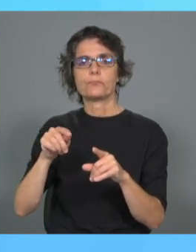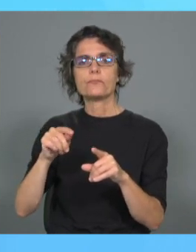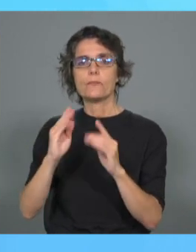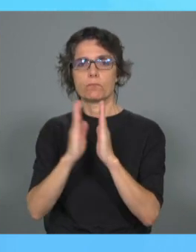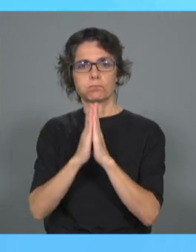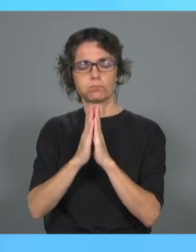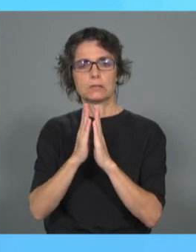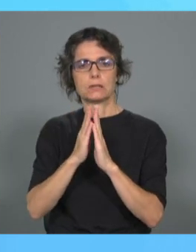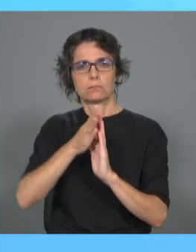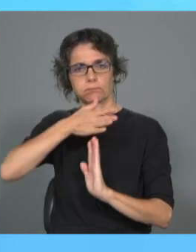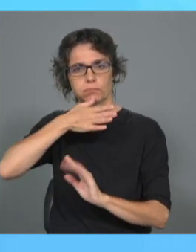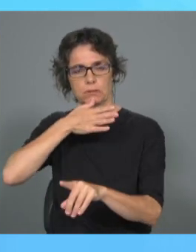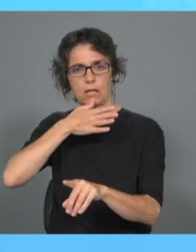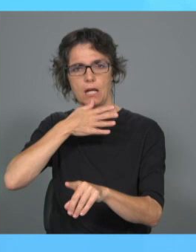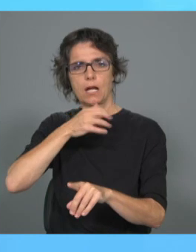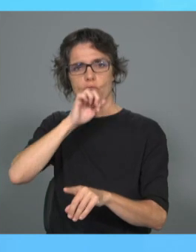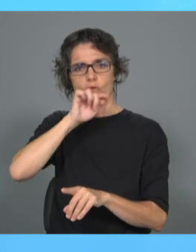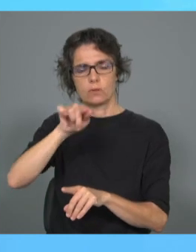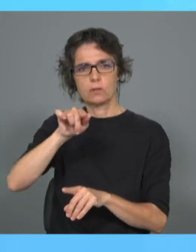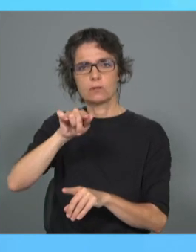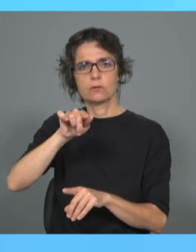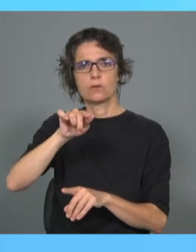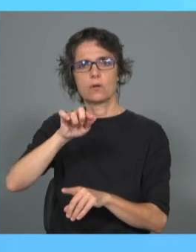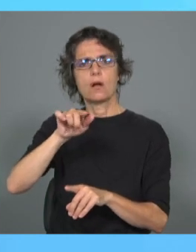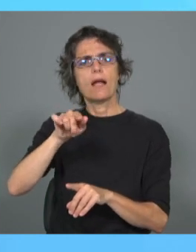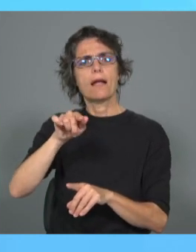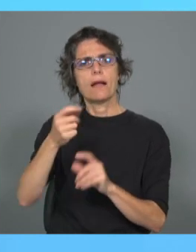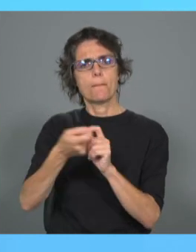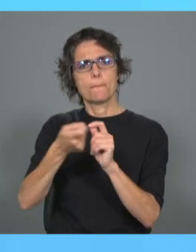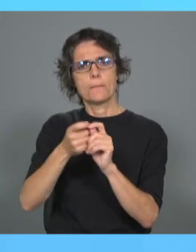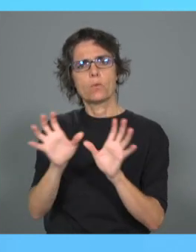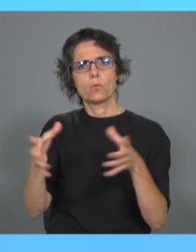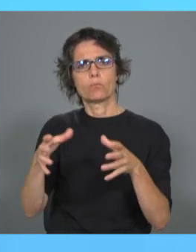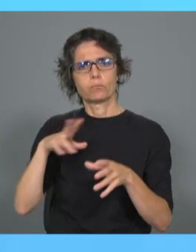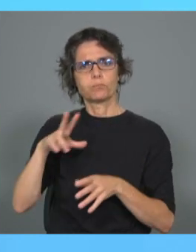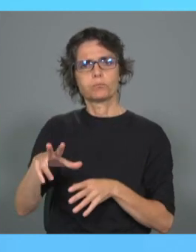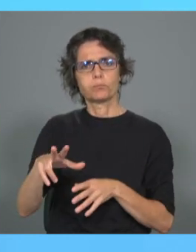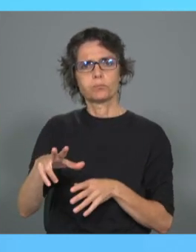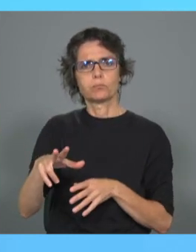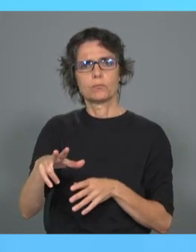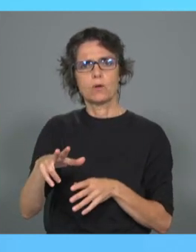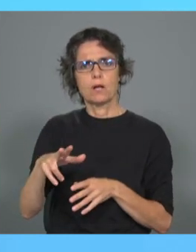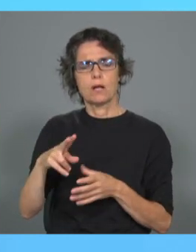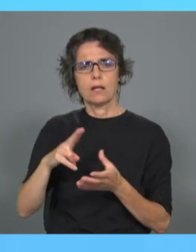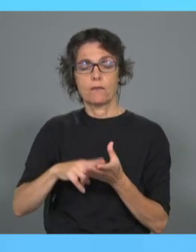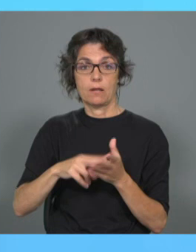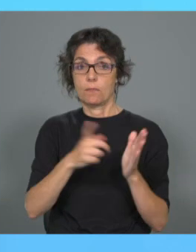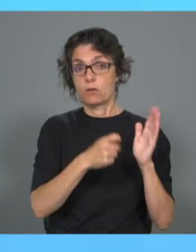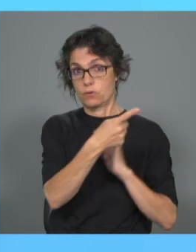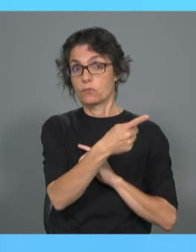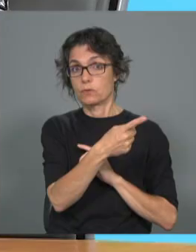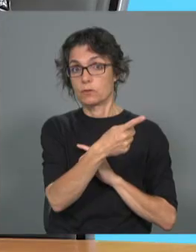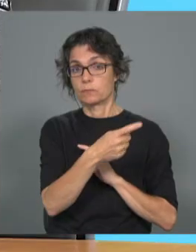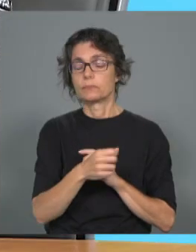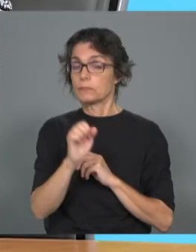celebrações. Alguém próximo também das comunidades portuguesas, não é? Que estão nos Estados Unidos. Exatamente, e